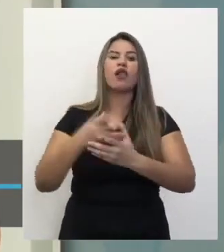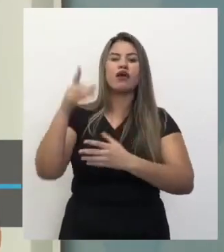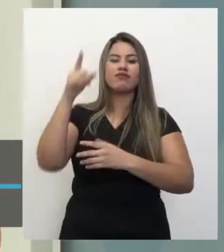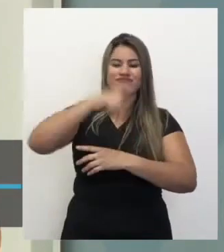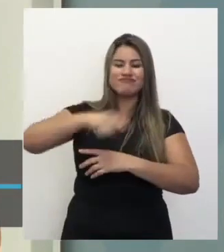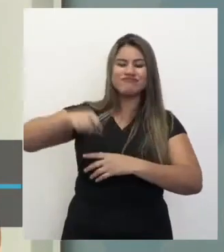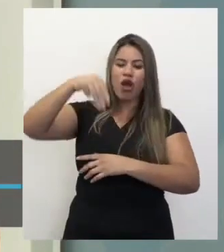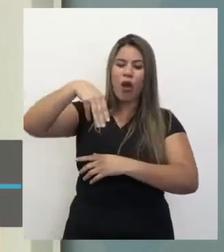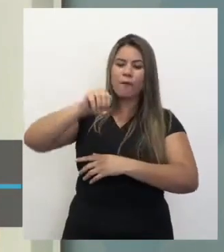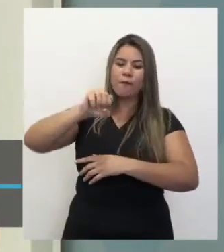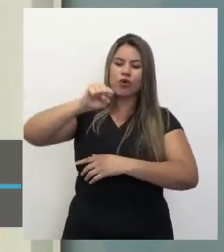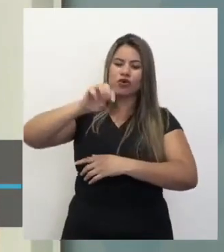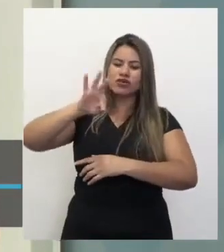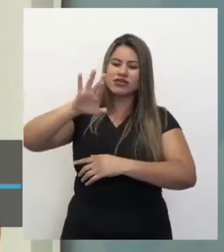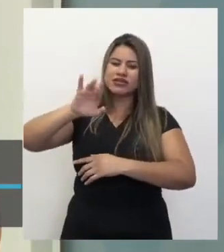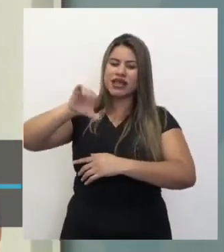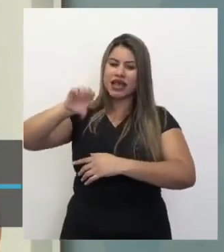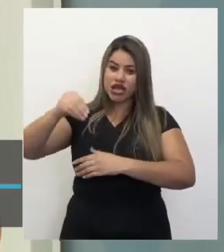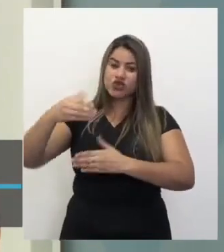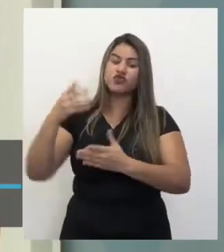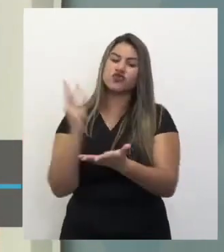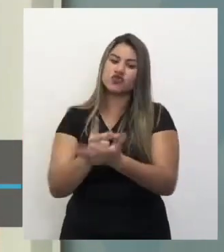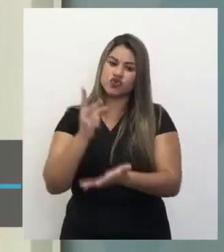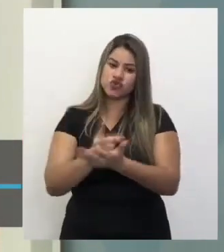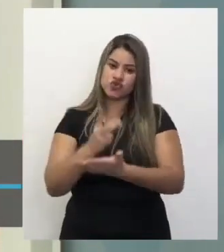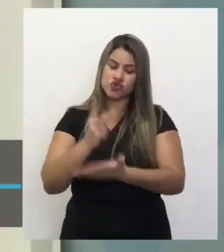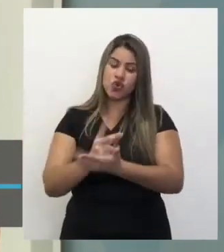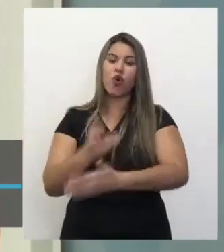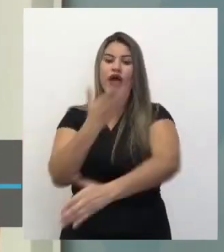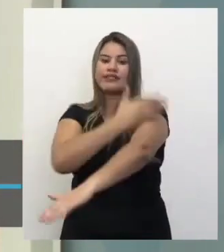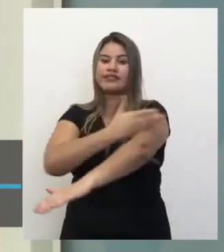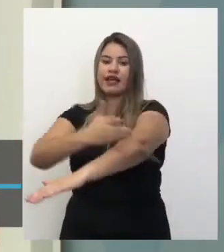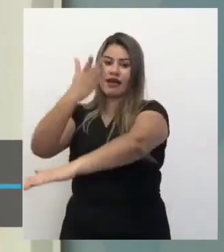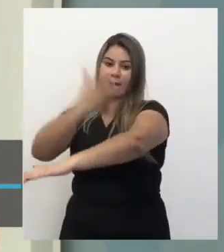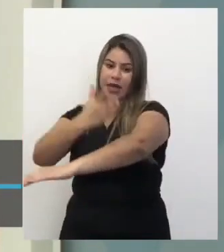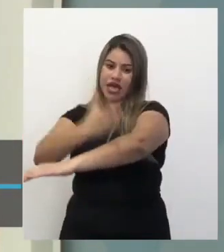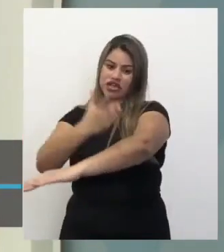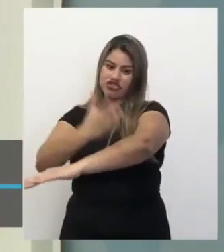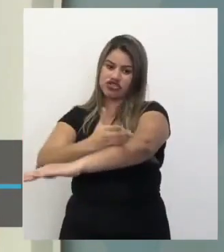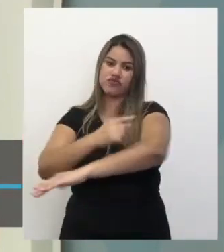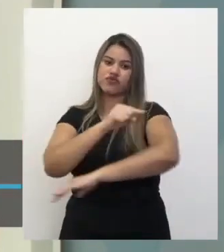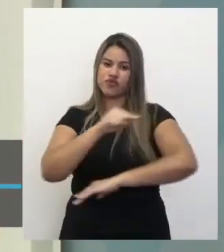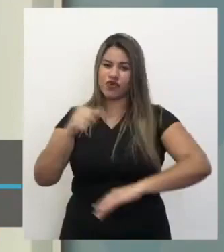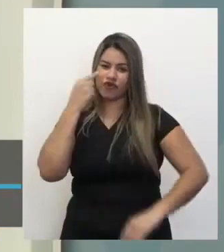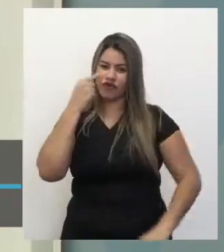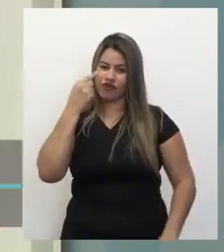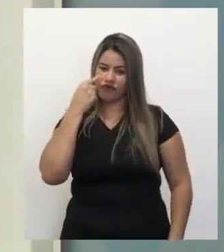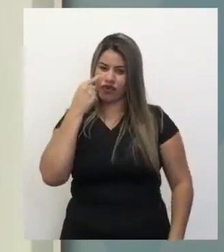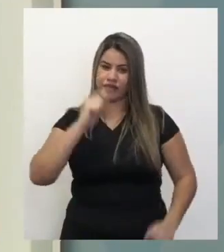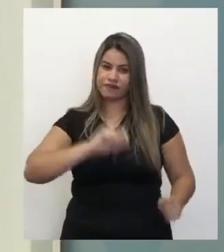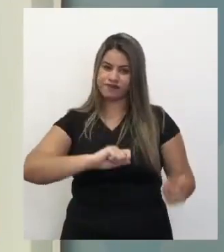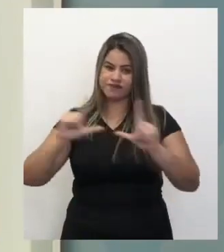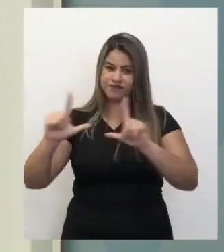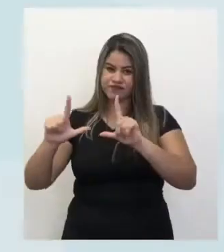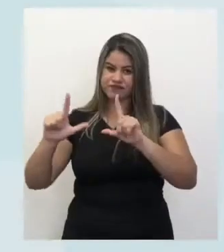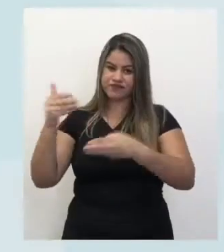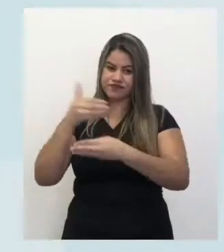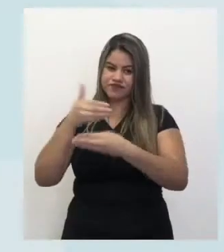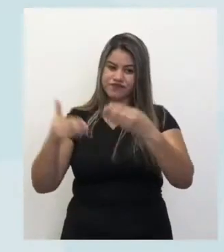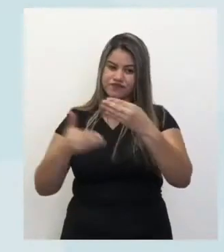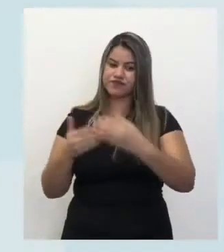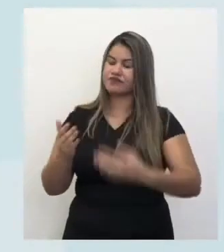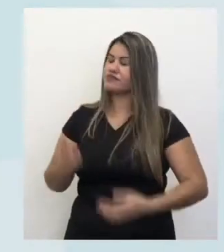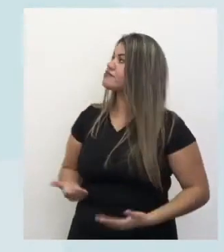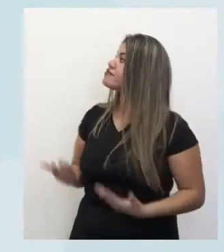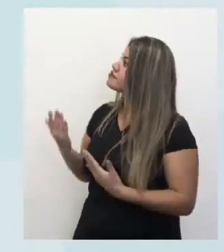Império Carolíngio. Isso se perpetuou também durante a Idade Média. Então, vocês vão até dar uma olhadinha aí na nossa próxima tela, uma imagem feita